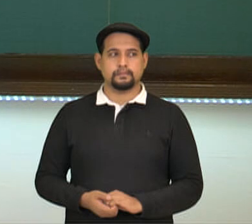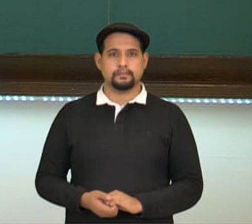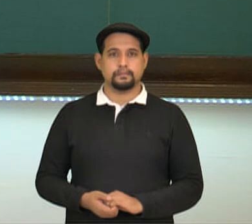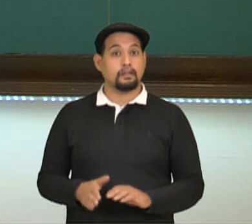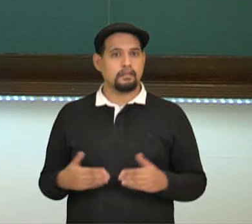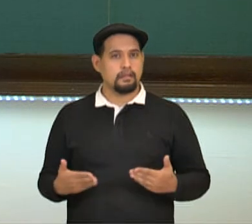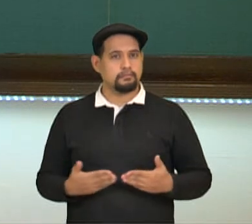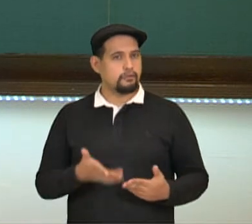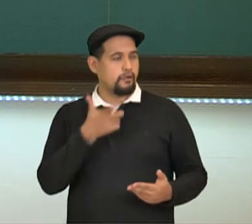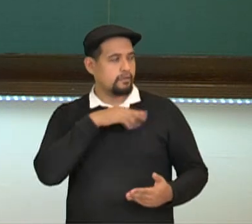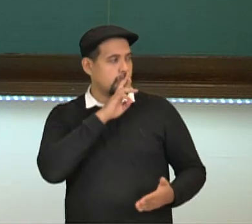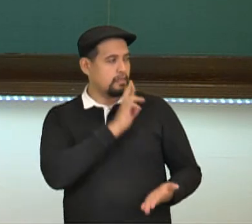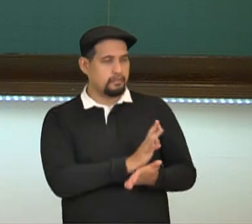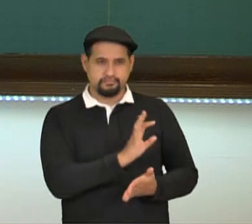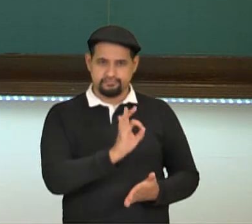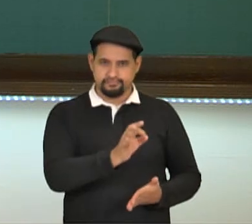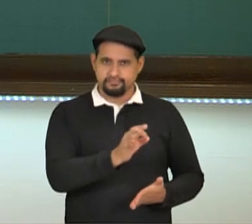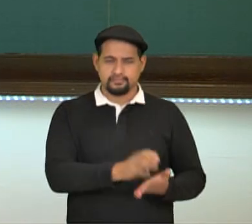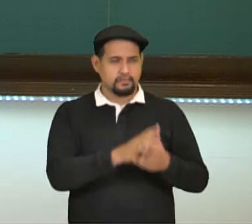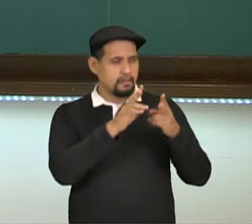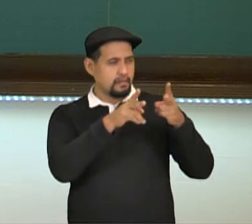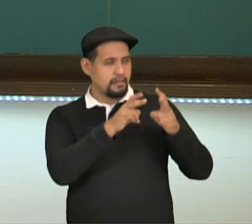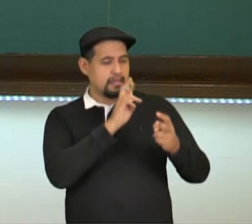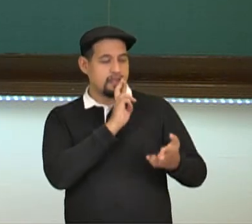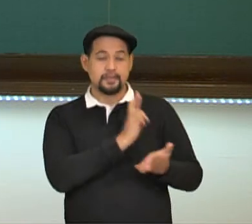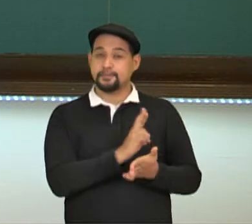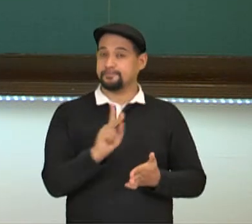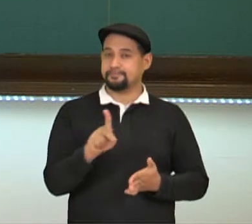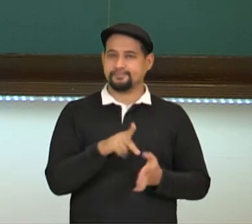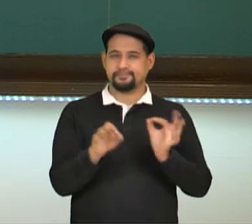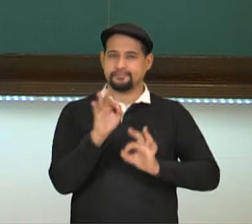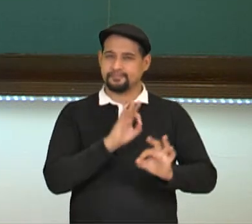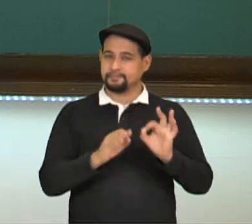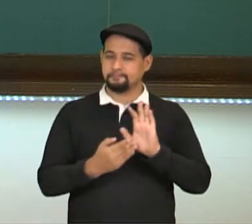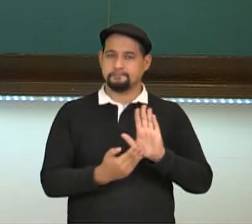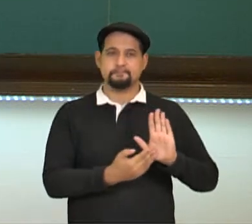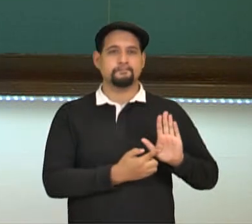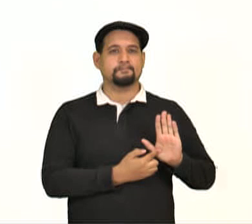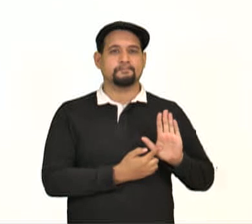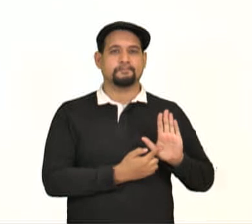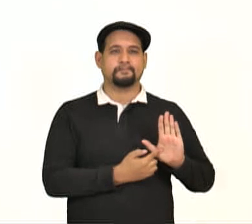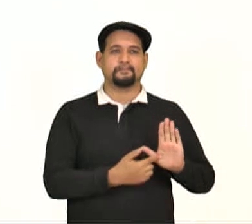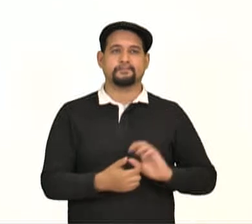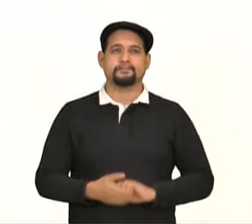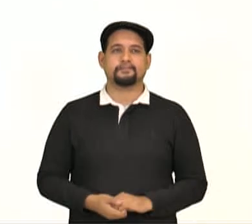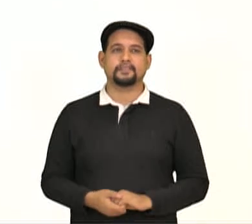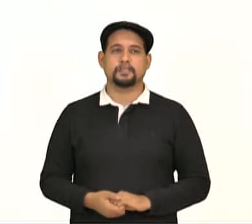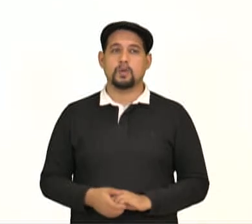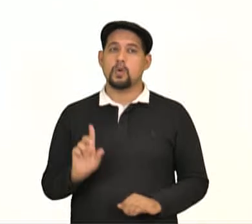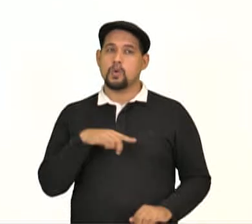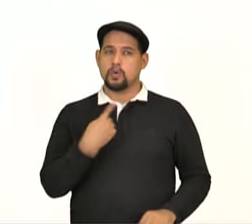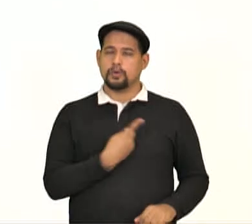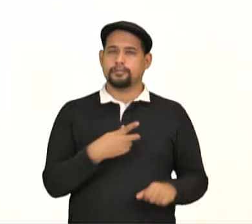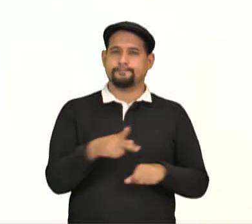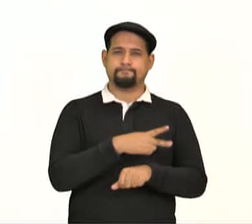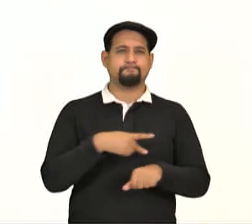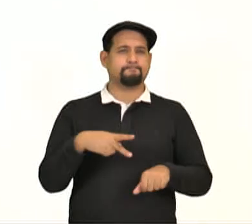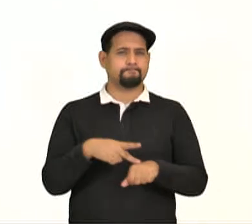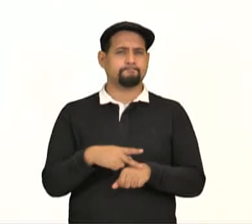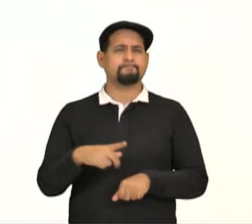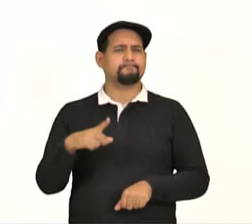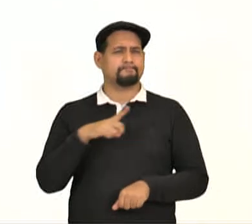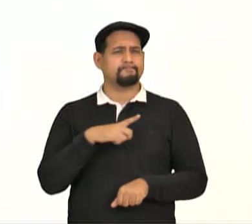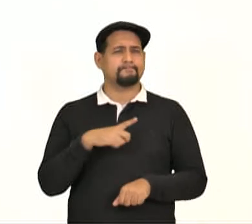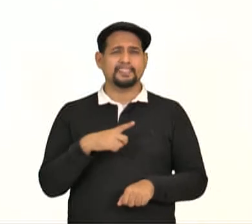E aí, pessoal, conseguiram responder? Vamos ver então a resposta que o professor preparou para vocês. Então, o nosso país, né, ele